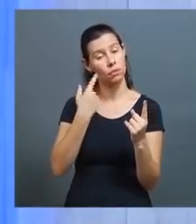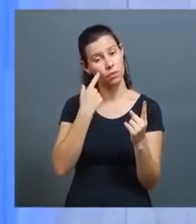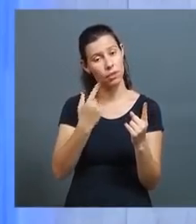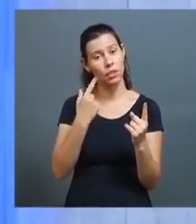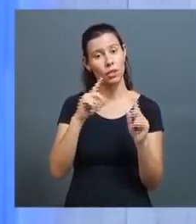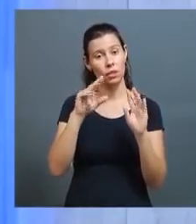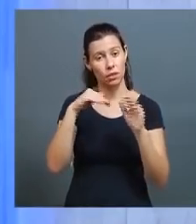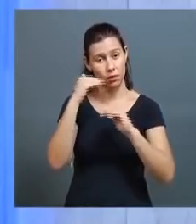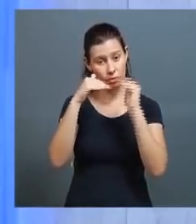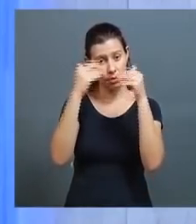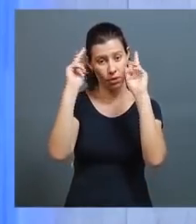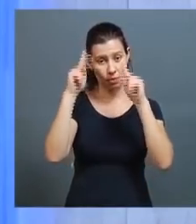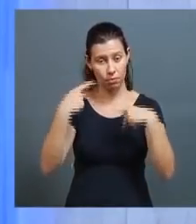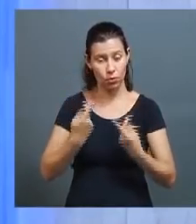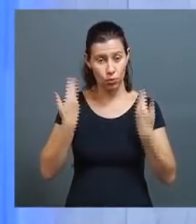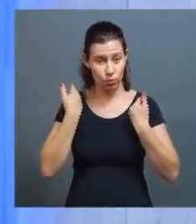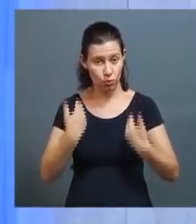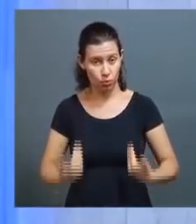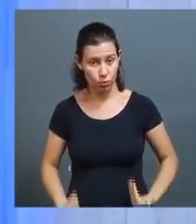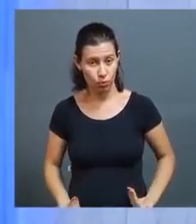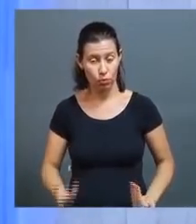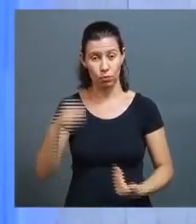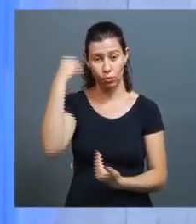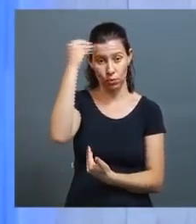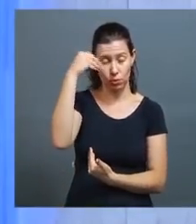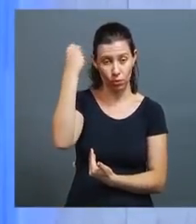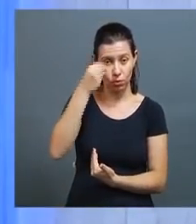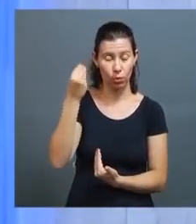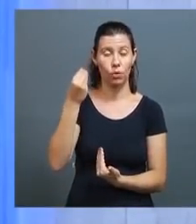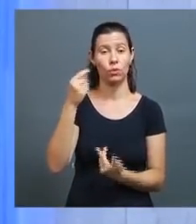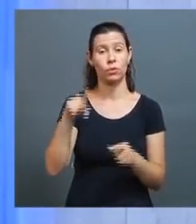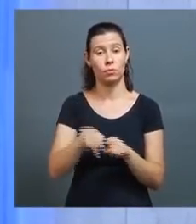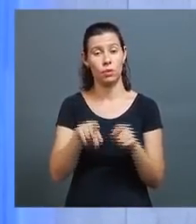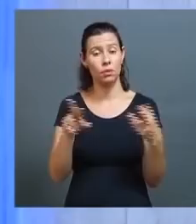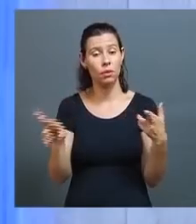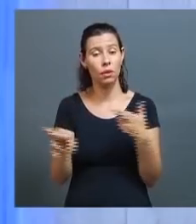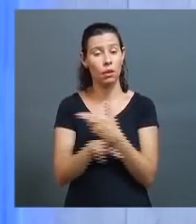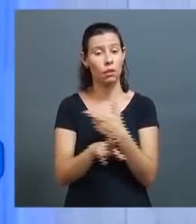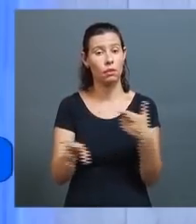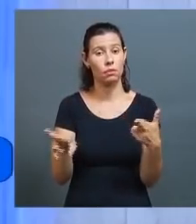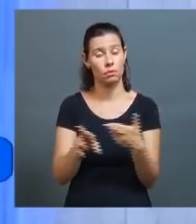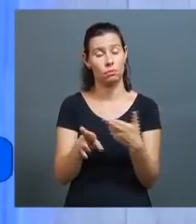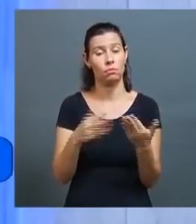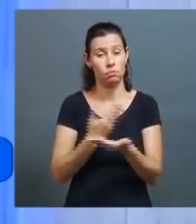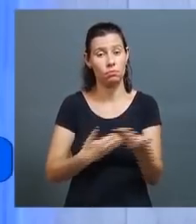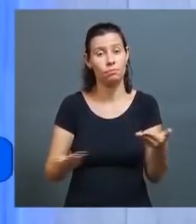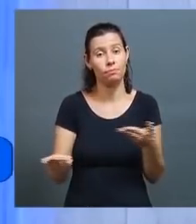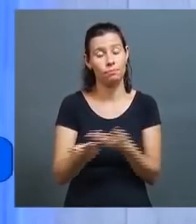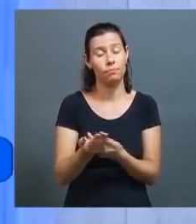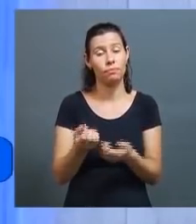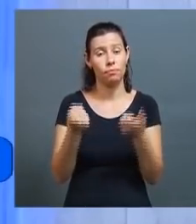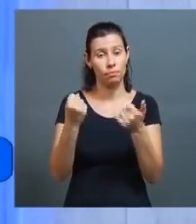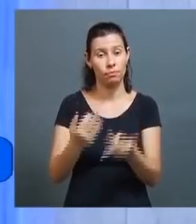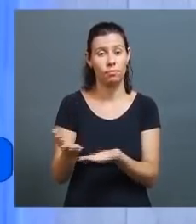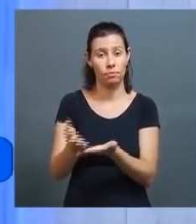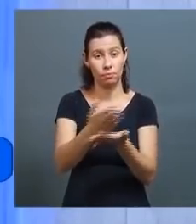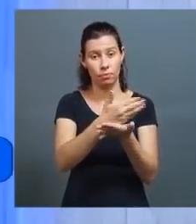humano, o biológico, o aspecto psicológico, o relacional. Então, a gente precisa ter dados, precisa